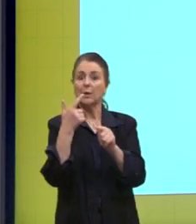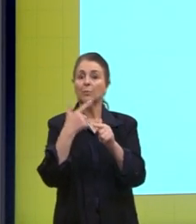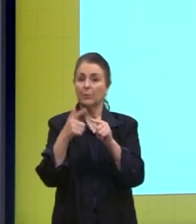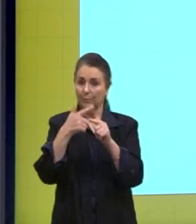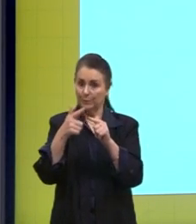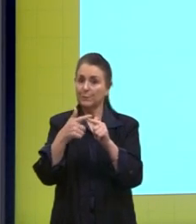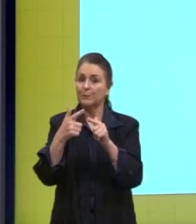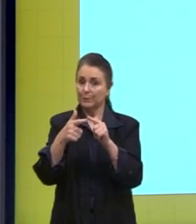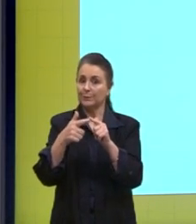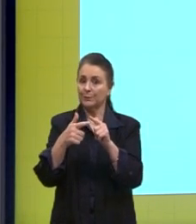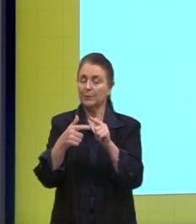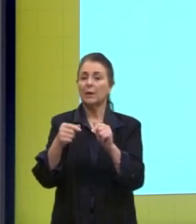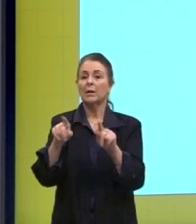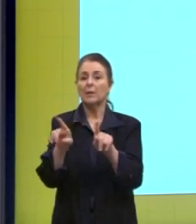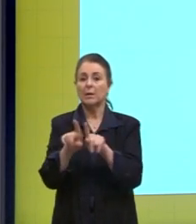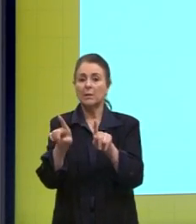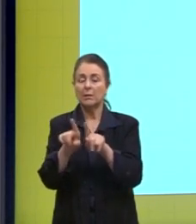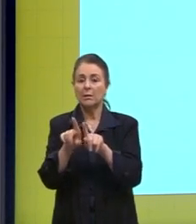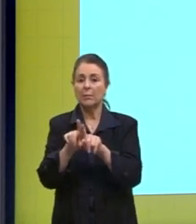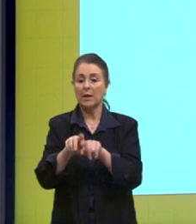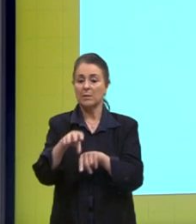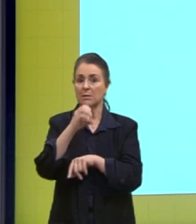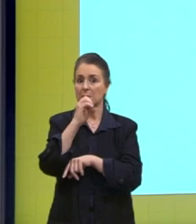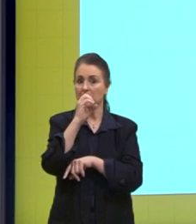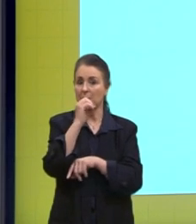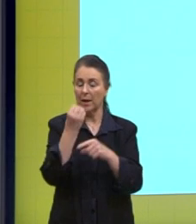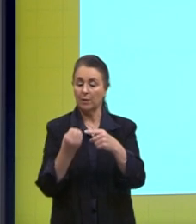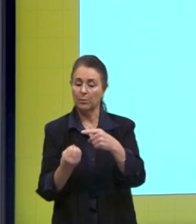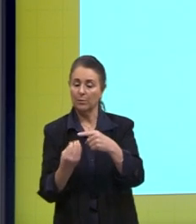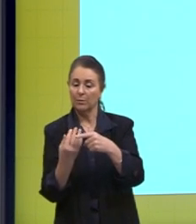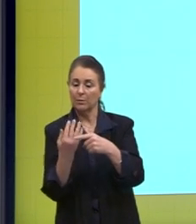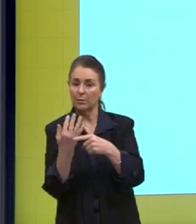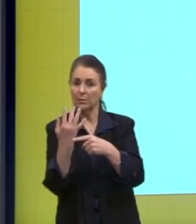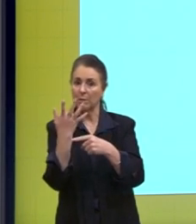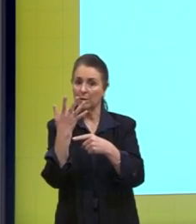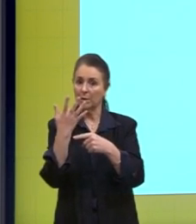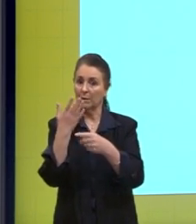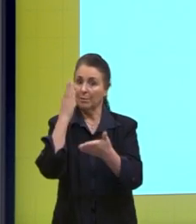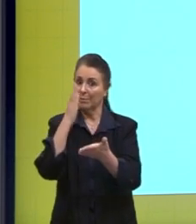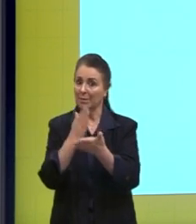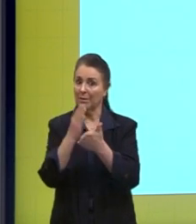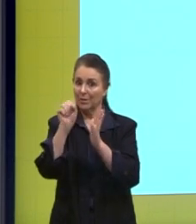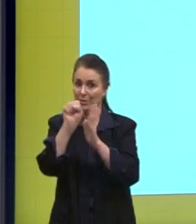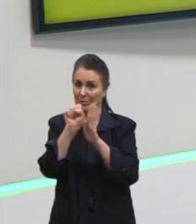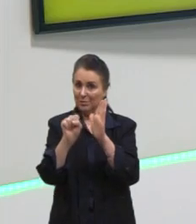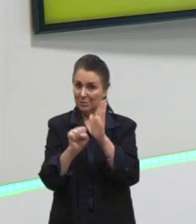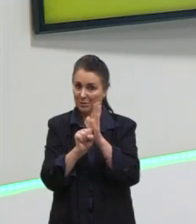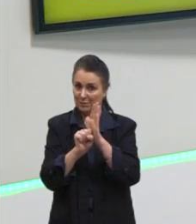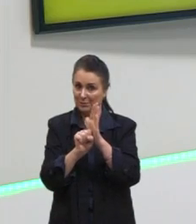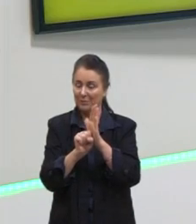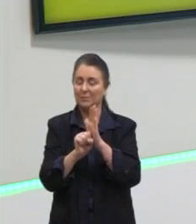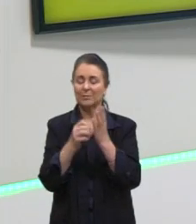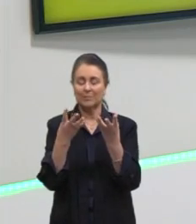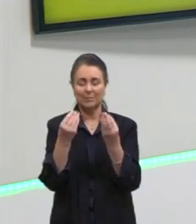e alcançar em missões zero até metade do século isso é bastante importante